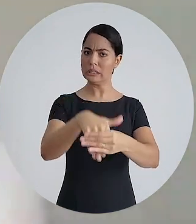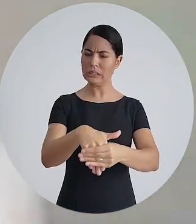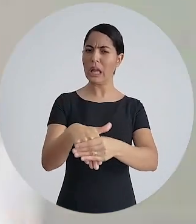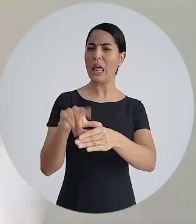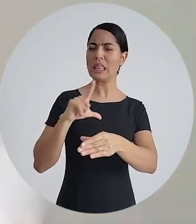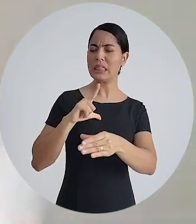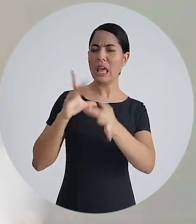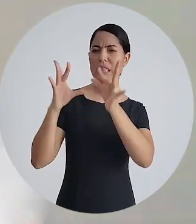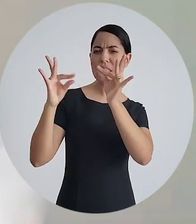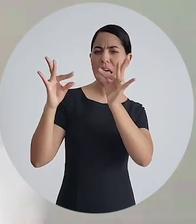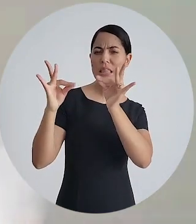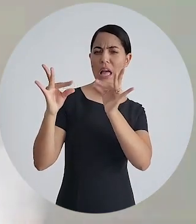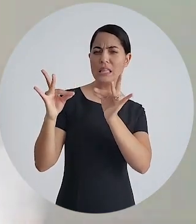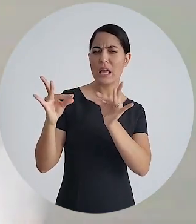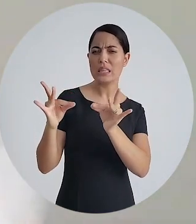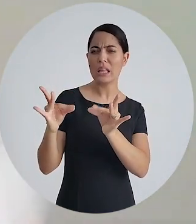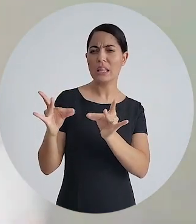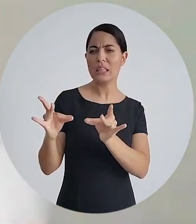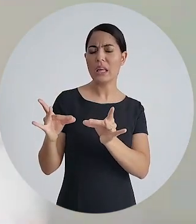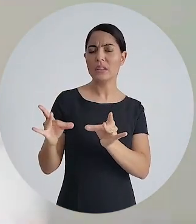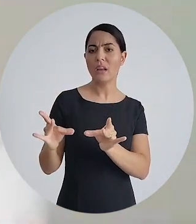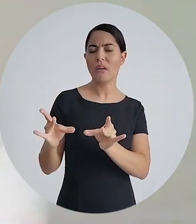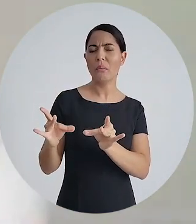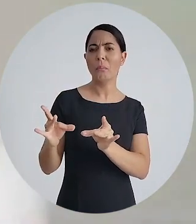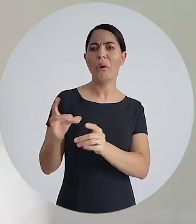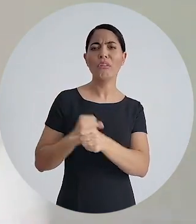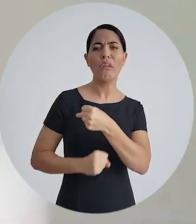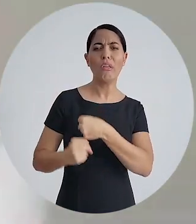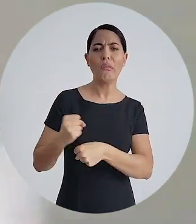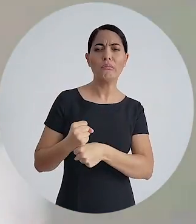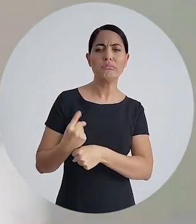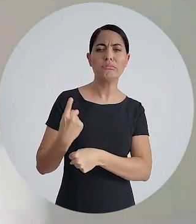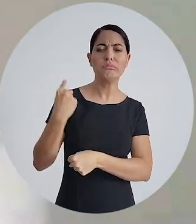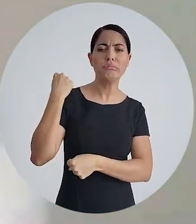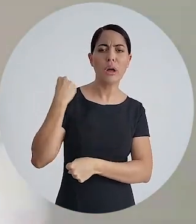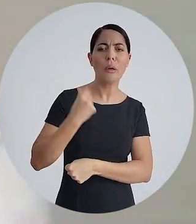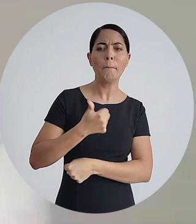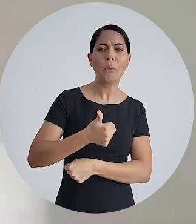normas eleitorais, que compila as normas eleitorais no Brasil, é de